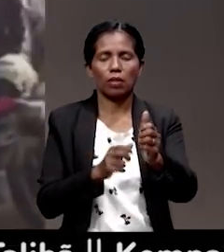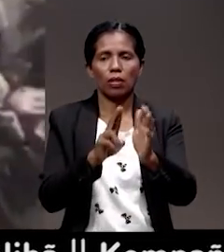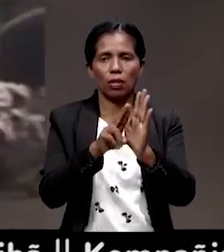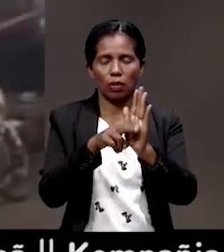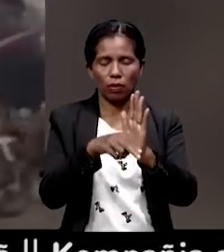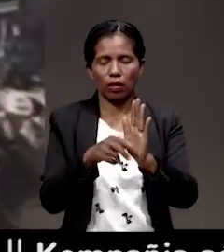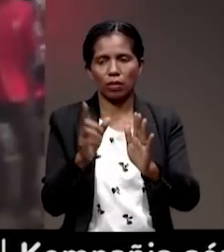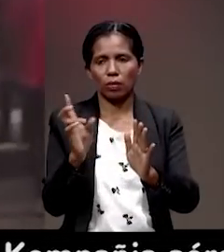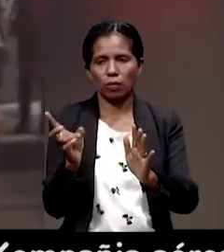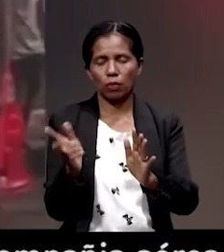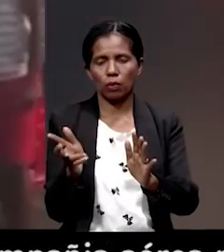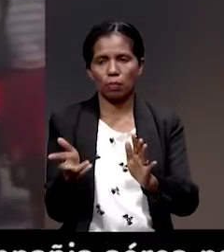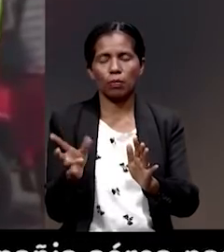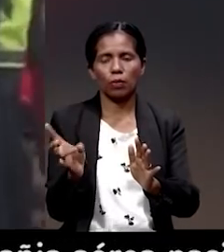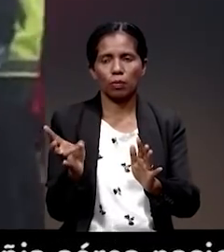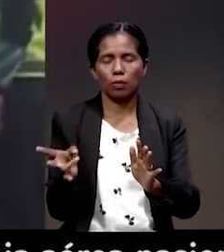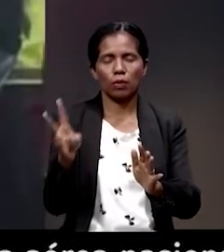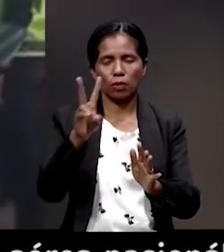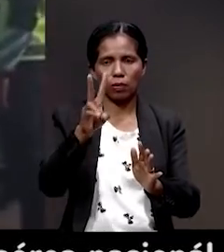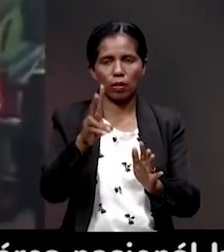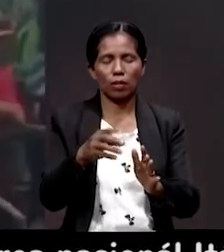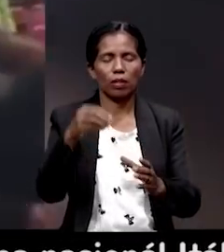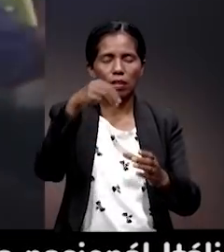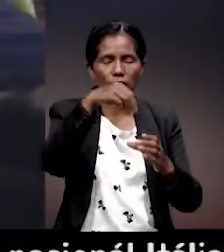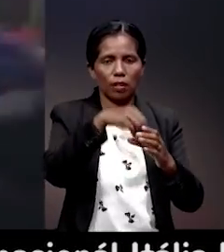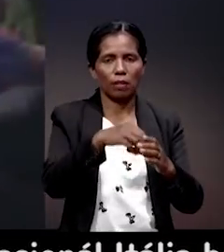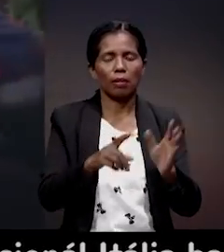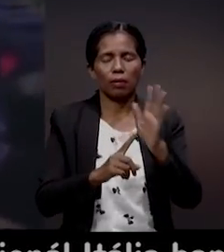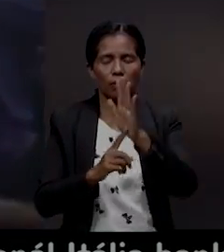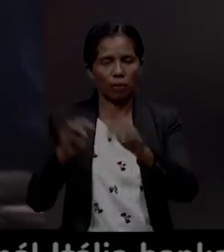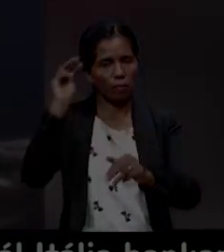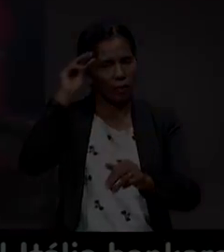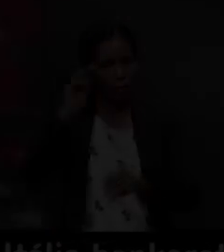recém-rua, molo submete para o Ministério Público. Justiniano Nano Ziemen.